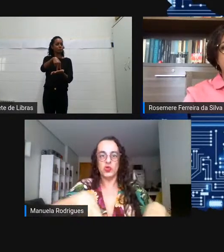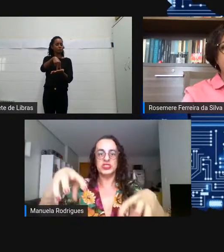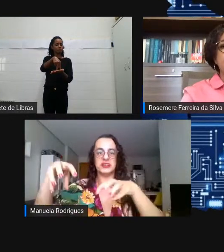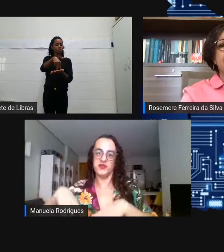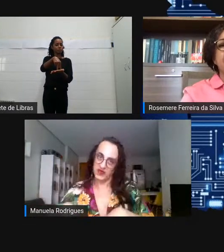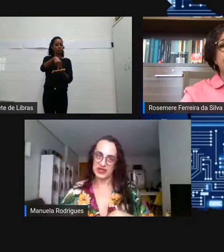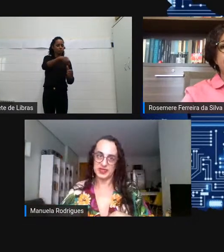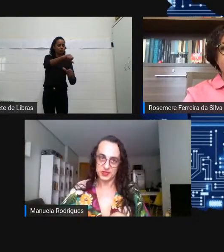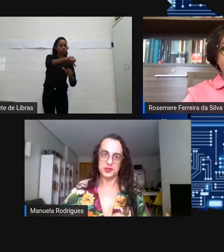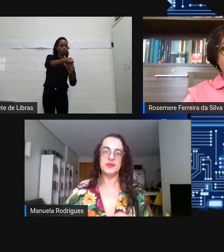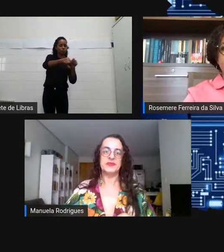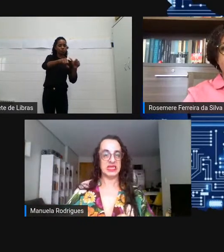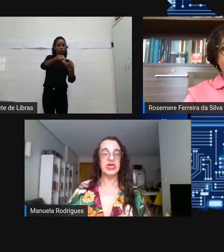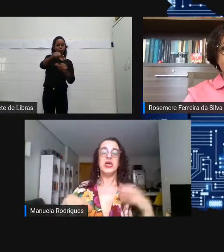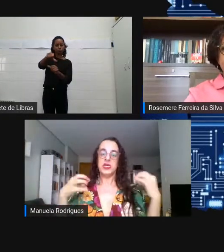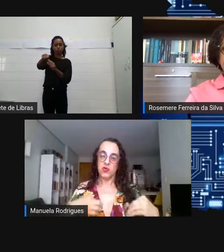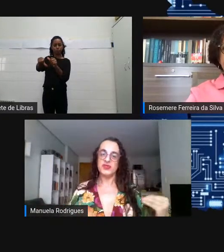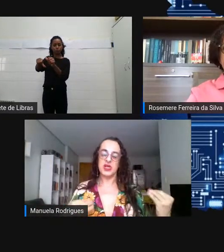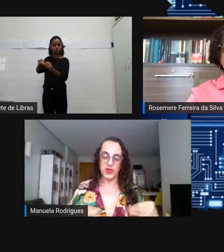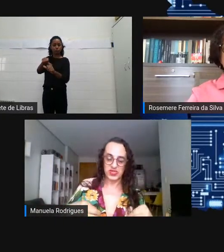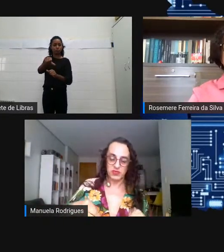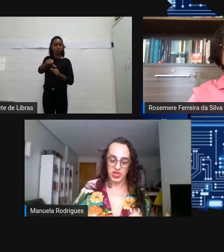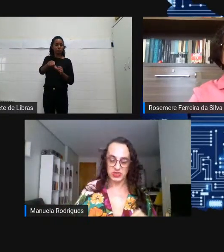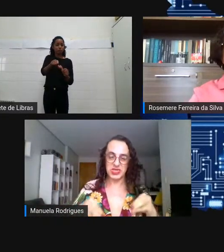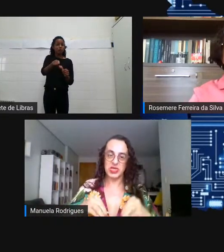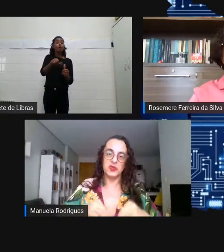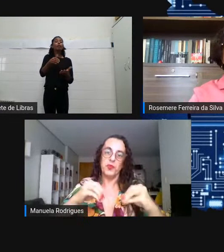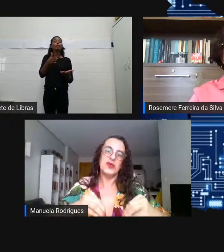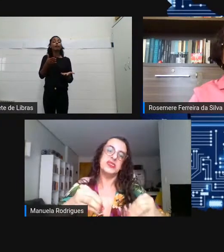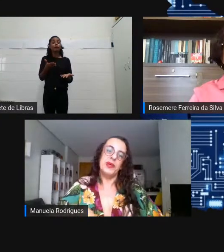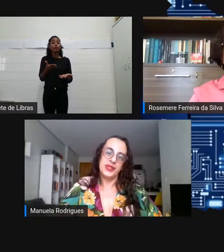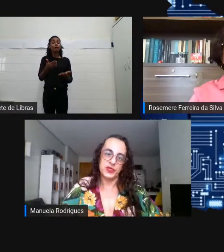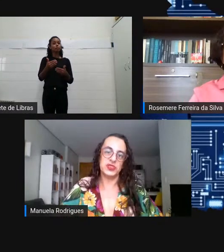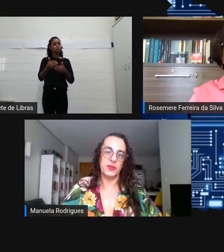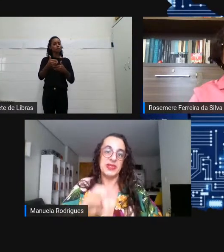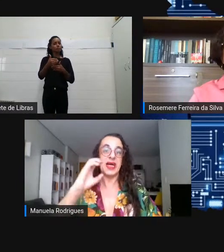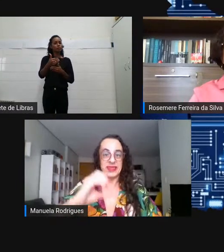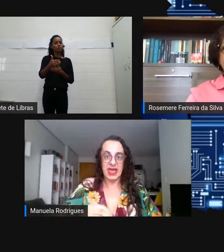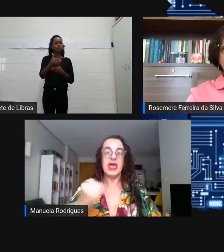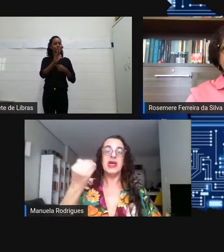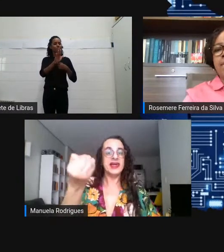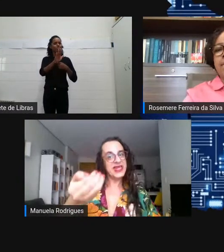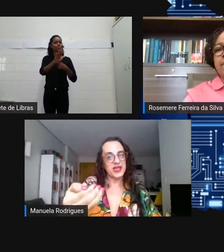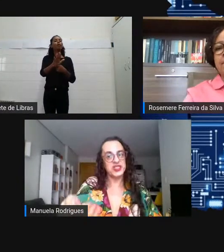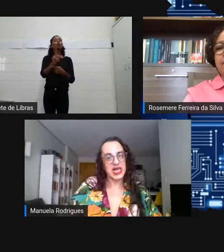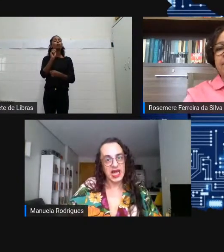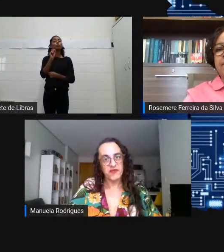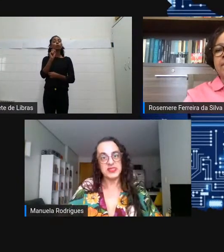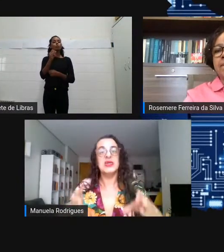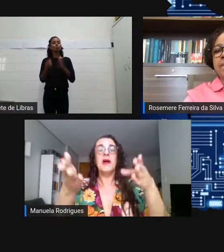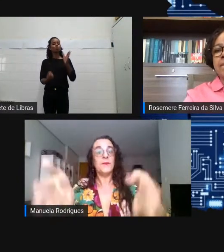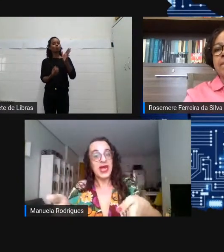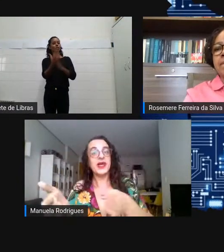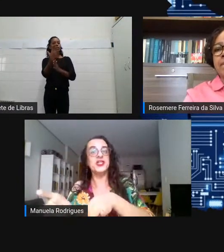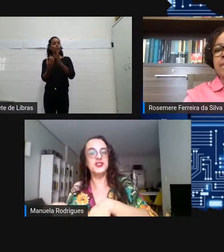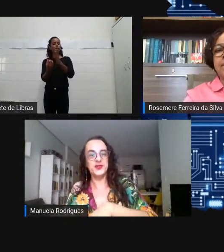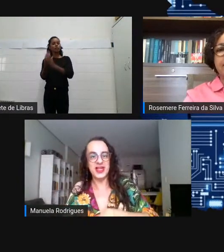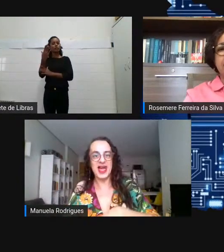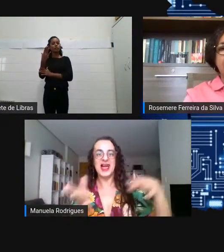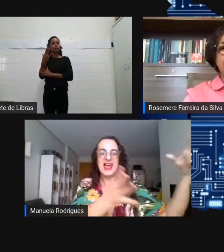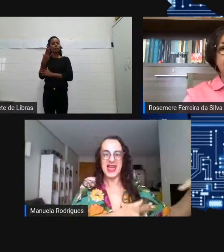lugares de onde está se falando, né, e, consequentemente, isso possibilita também até criar chaves